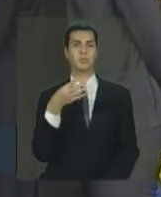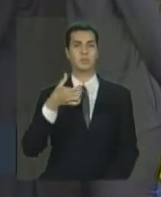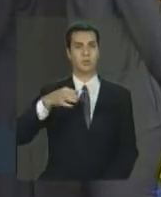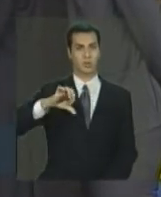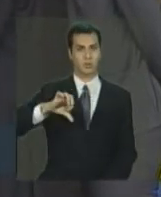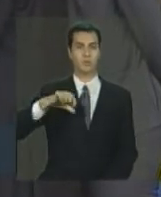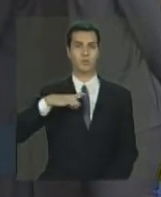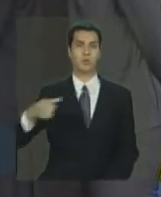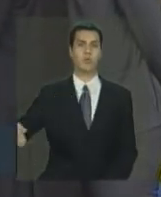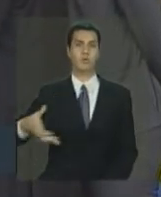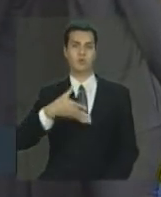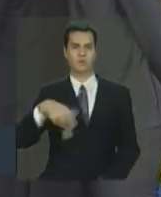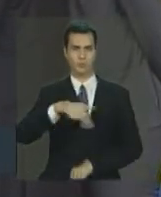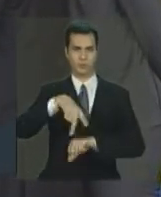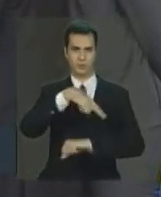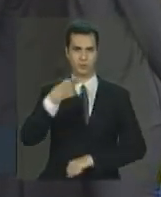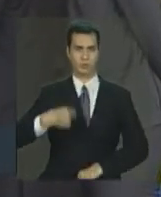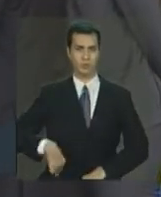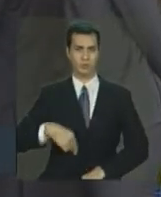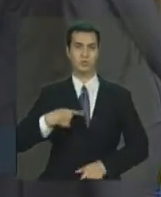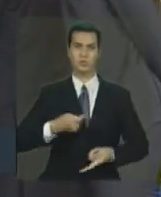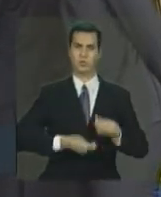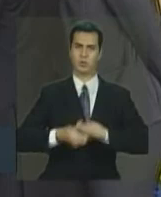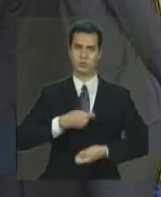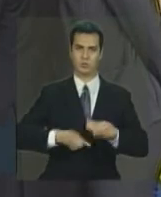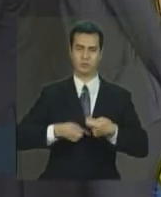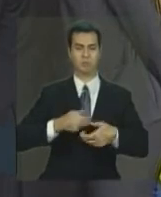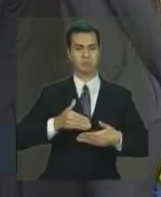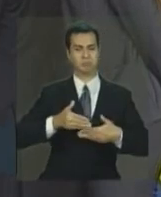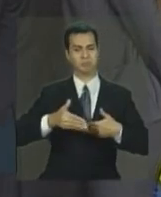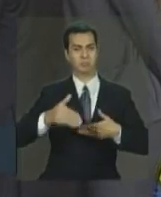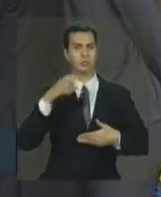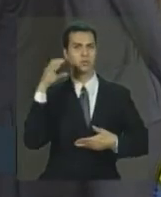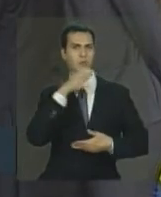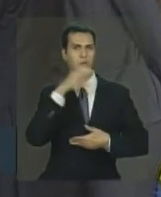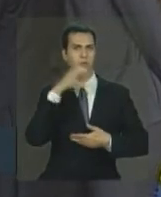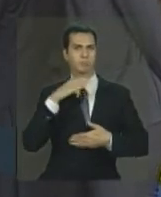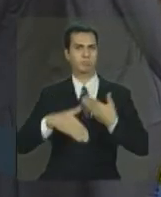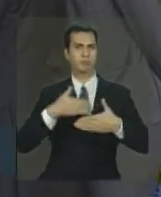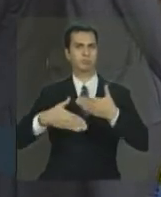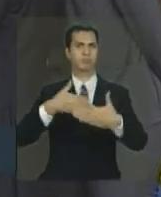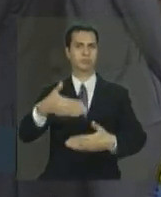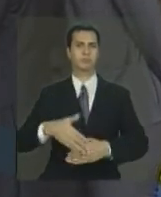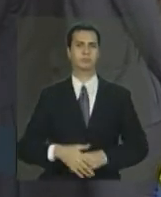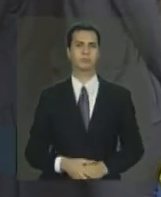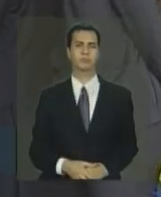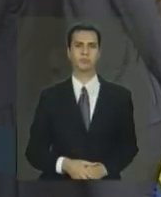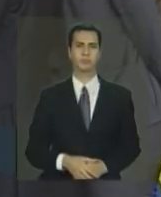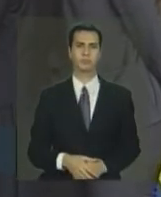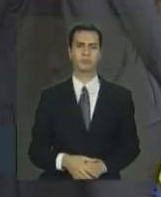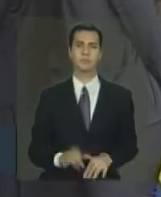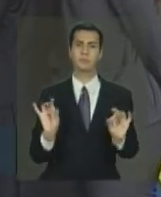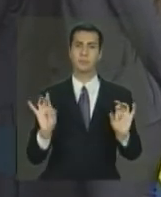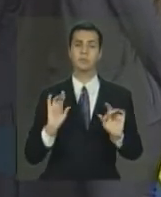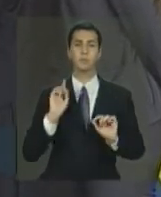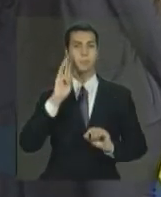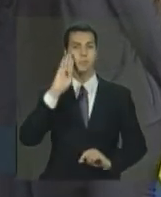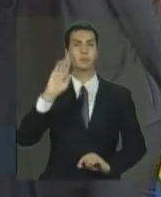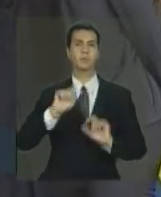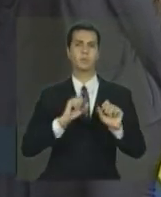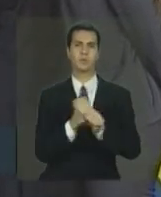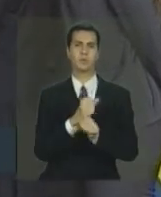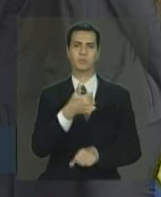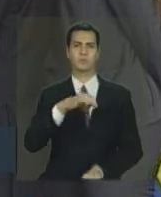1949, a economia vem se desenvolvendo relativamente rápido, especialmente depois de